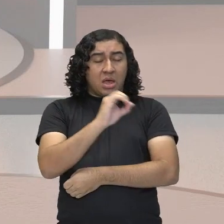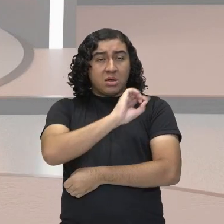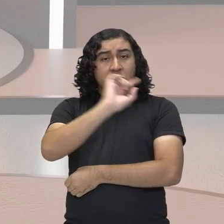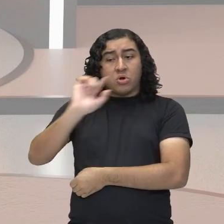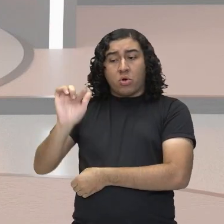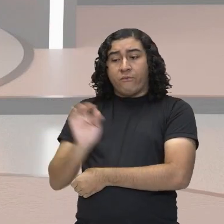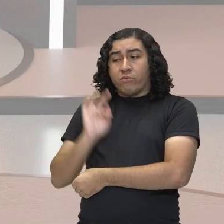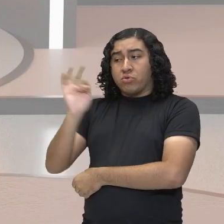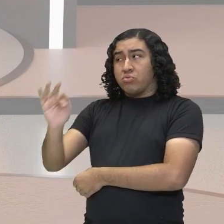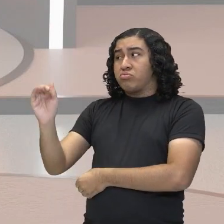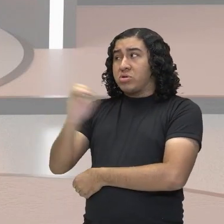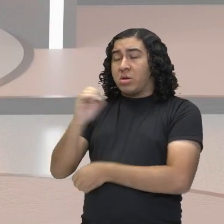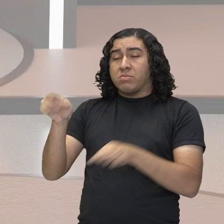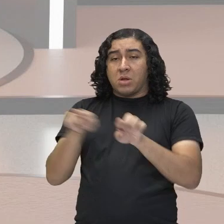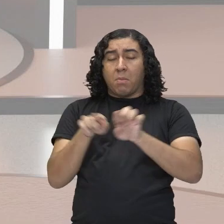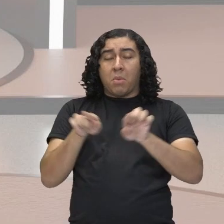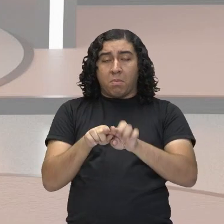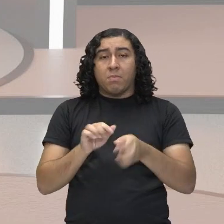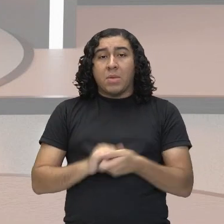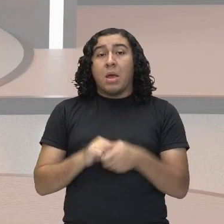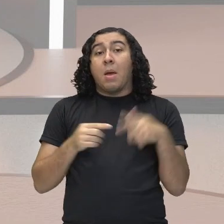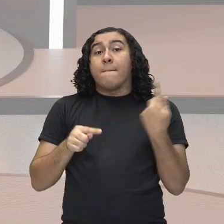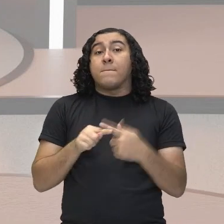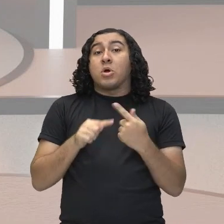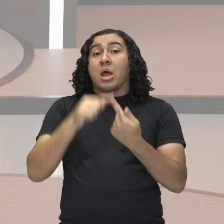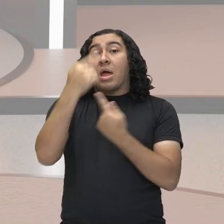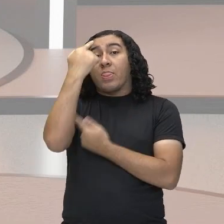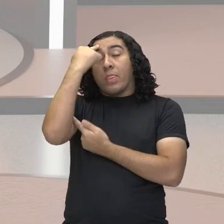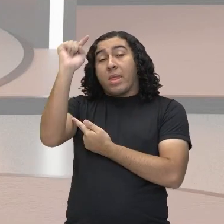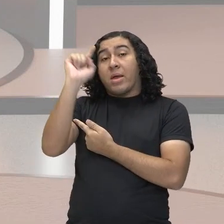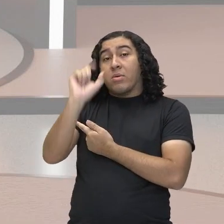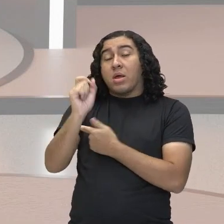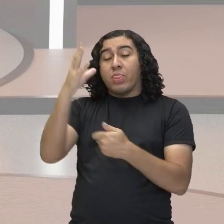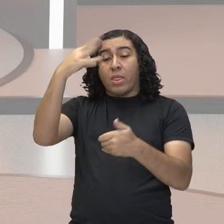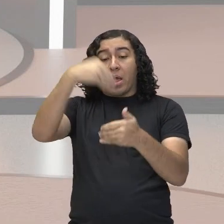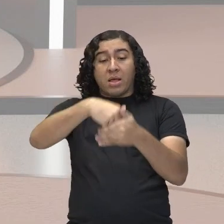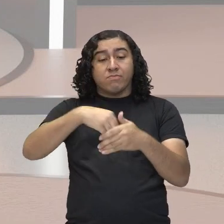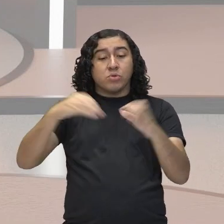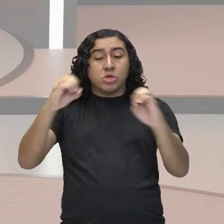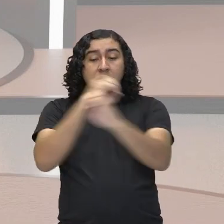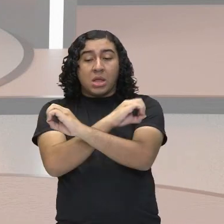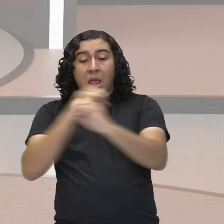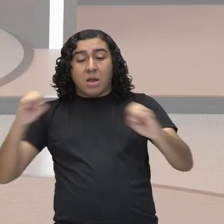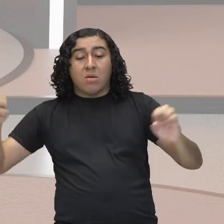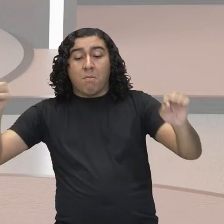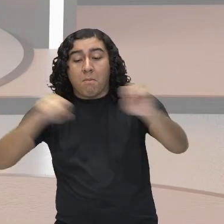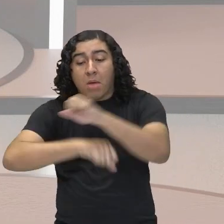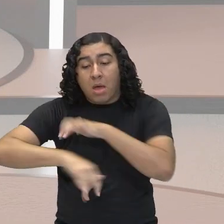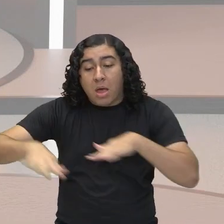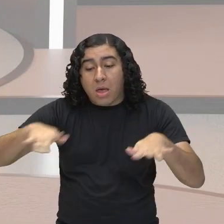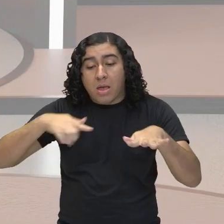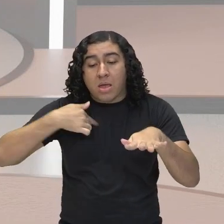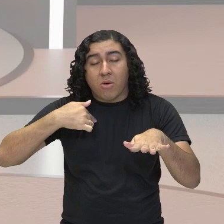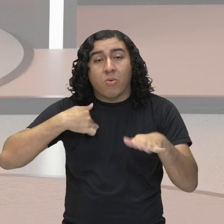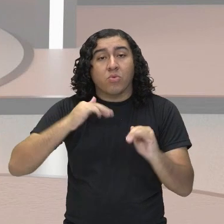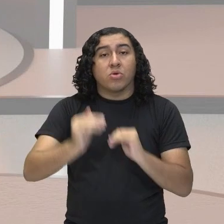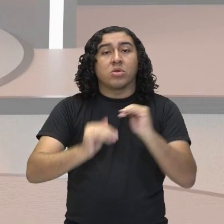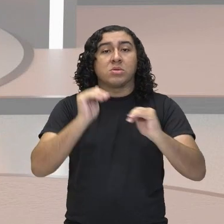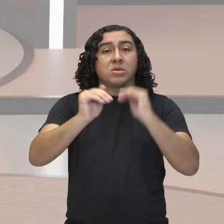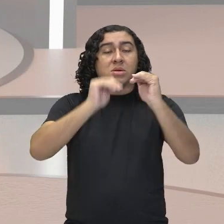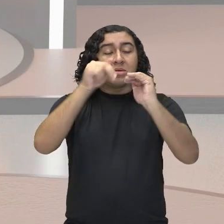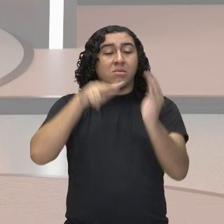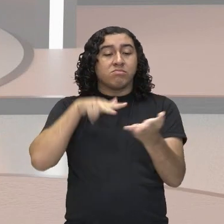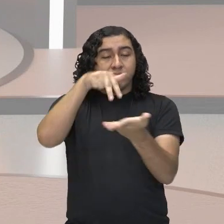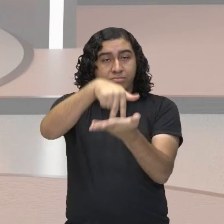nada. Perfeito? Por quê? Porque a ideia dele, dentro desse nada todo, o que que eu faço? Eu me construo, eu me